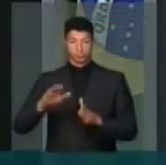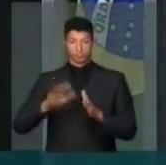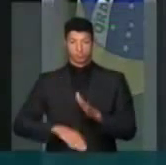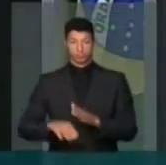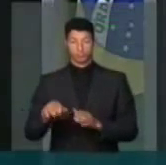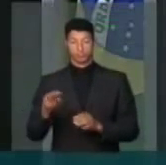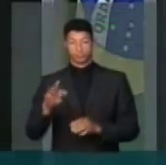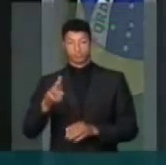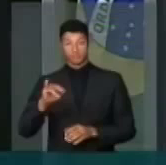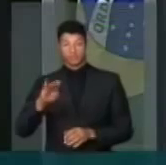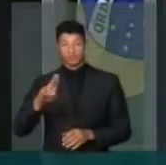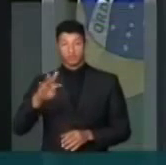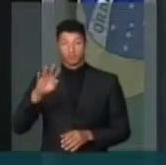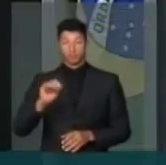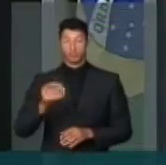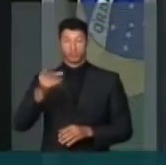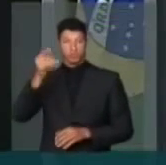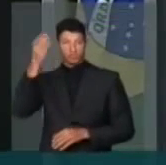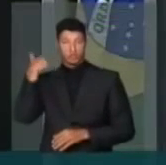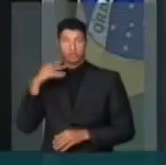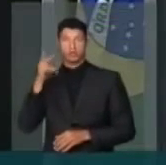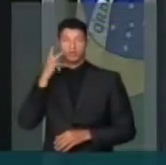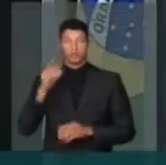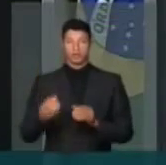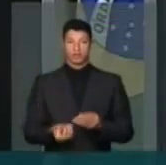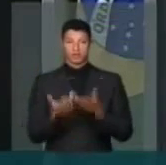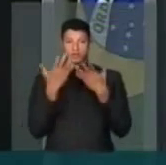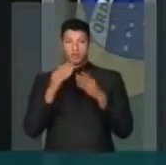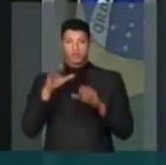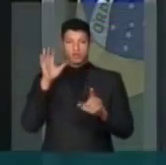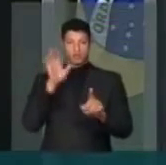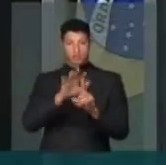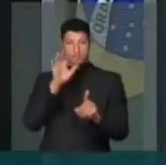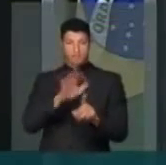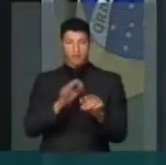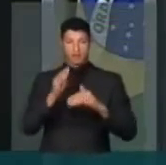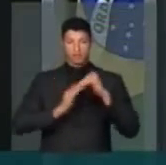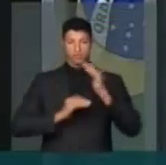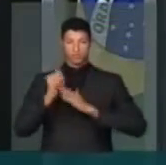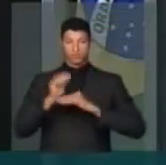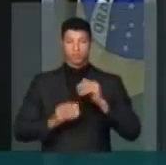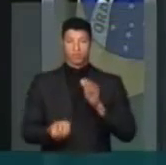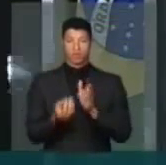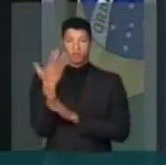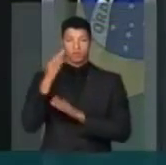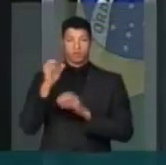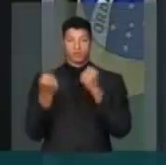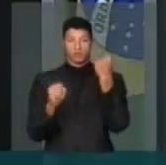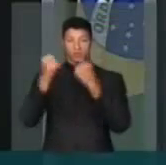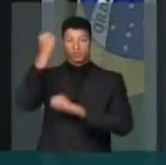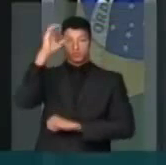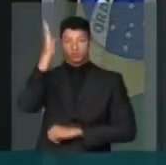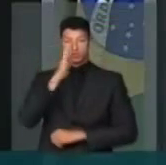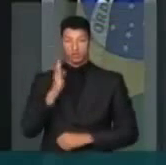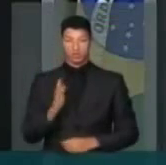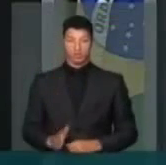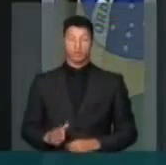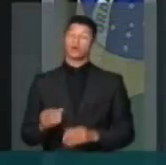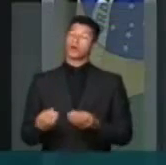reedita tributações anteriores, aumentando o impacto sobre a produção da indústria